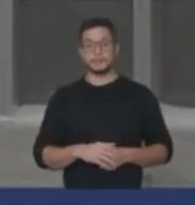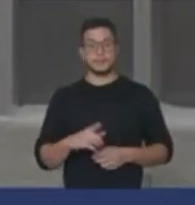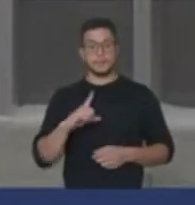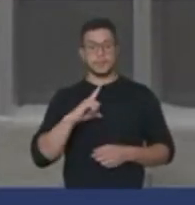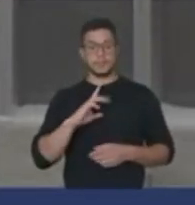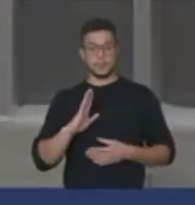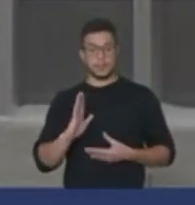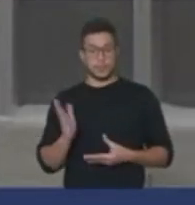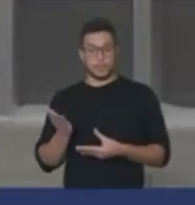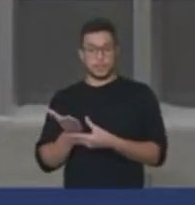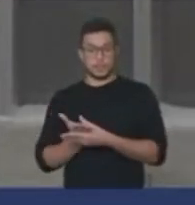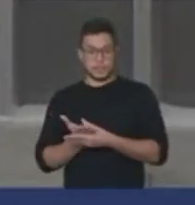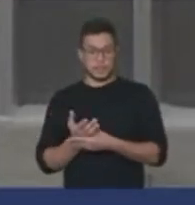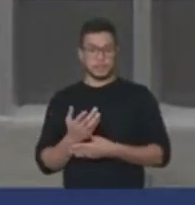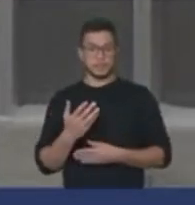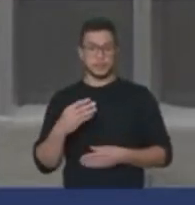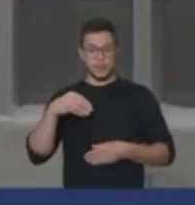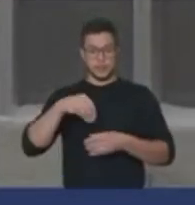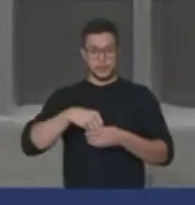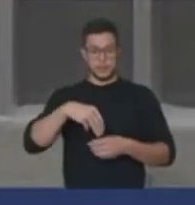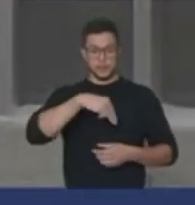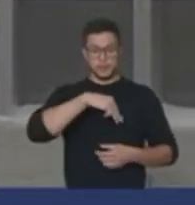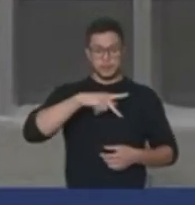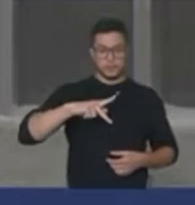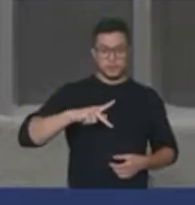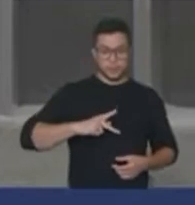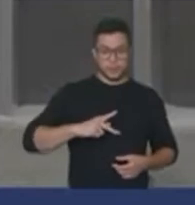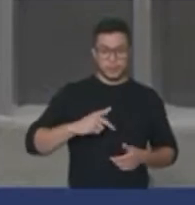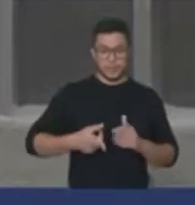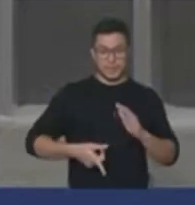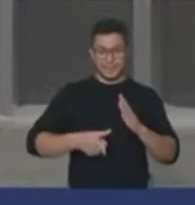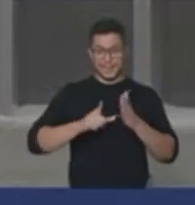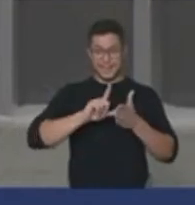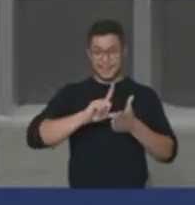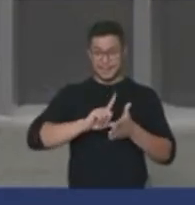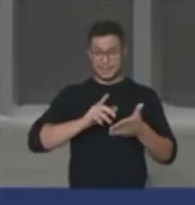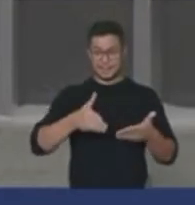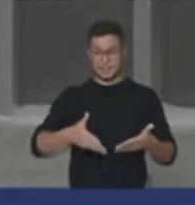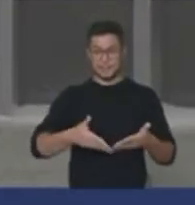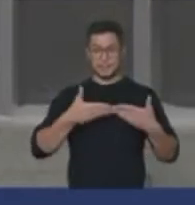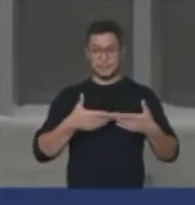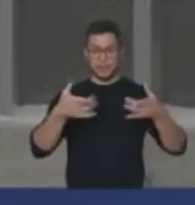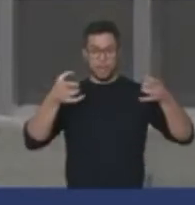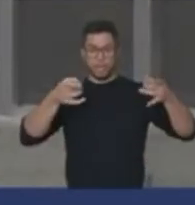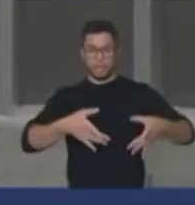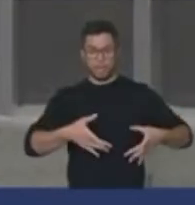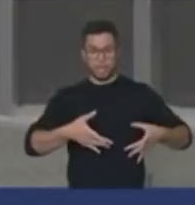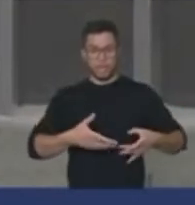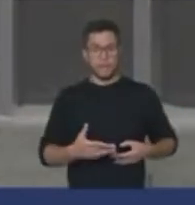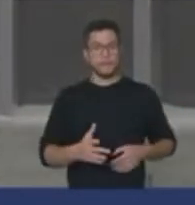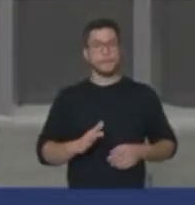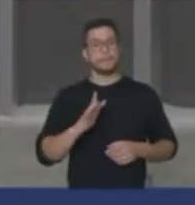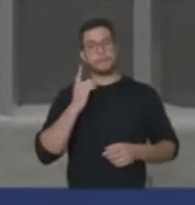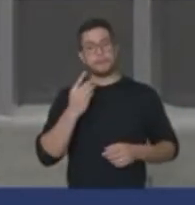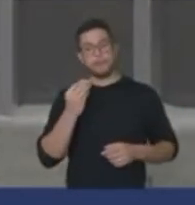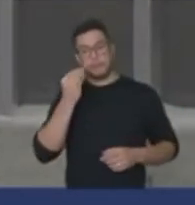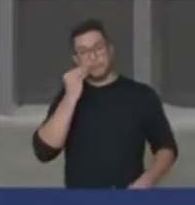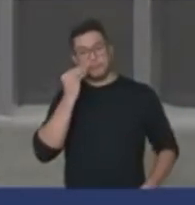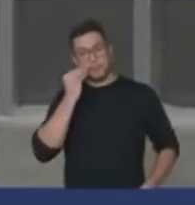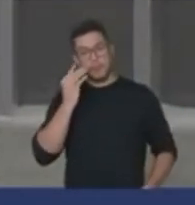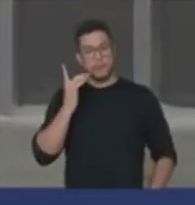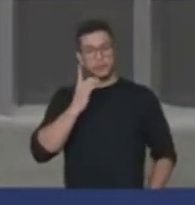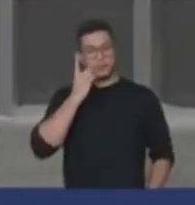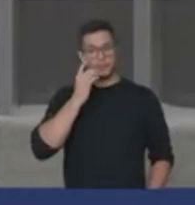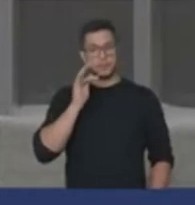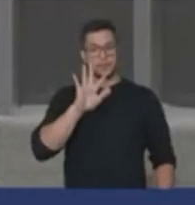cassado. Tentou assim enganar a justiça e foi candidato a deputado federal no Paraná. Foi eleito